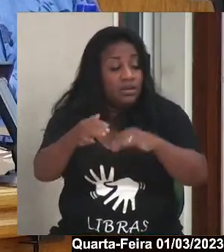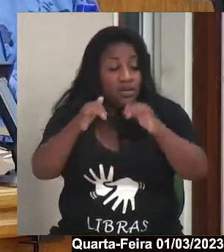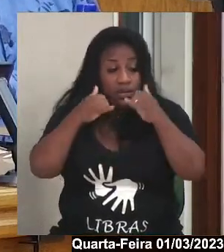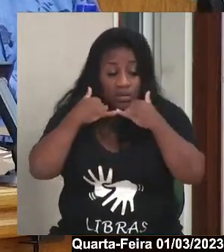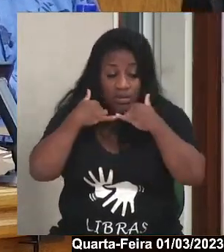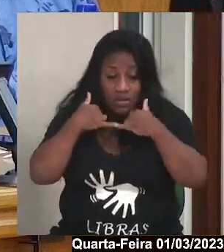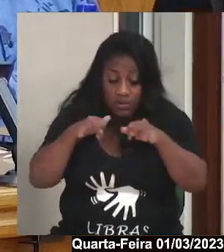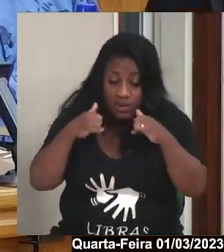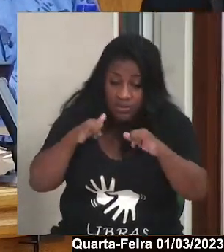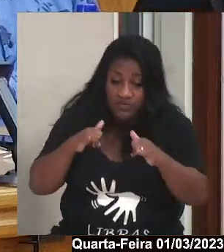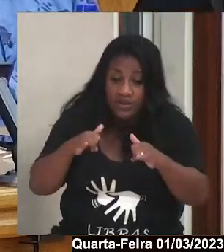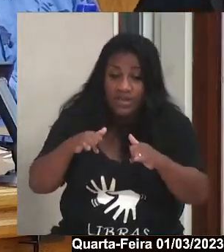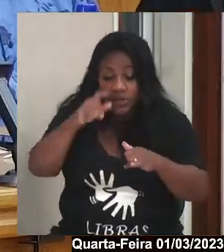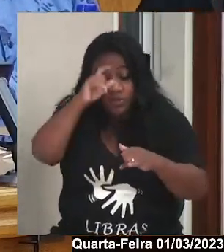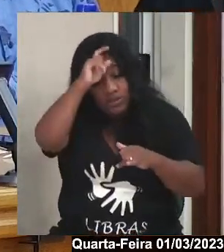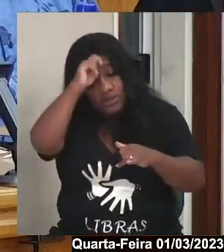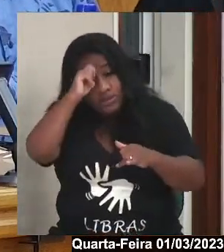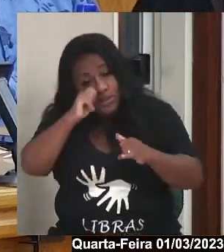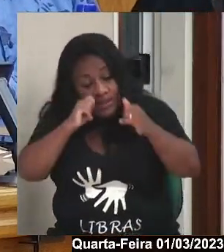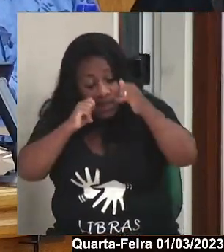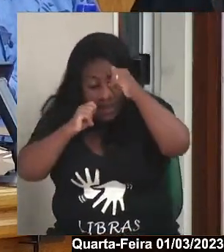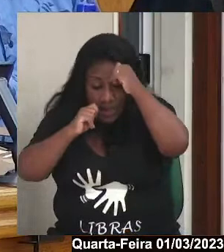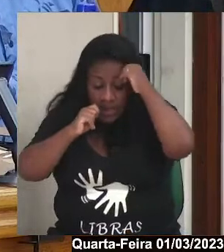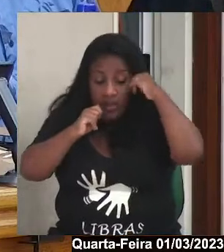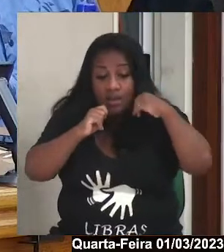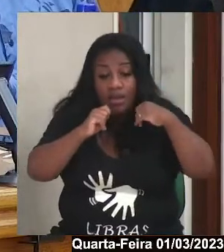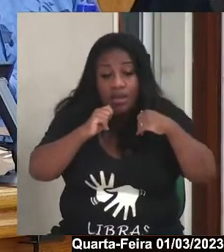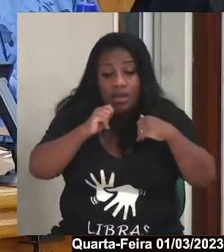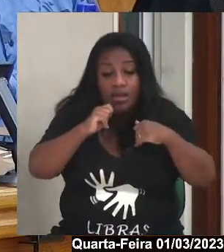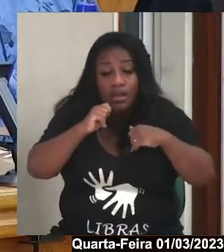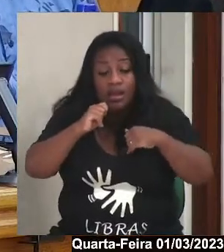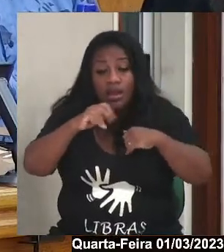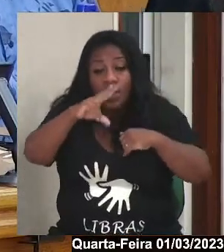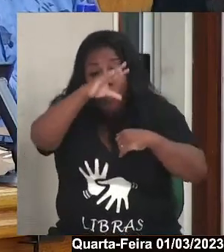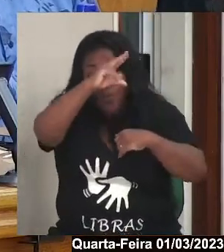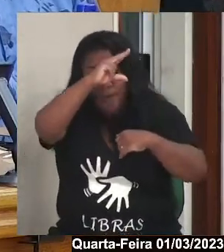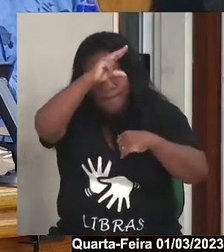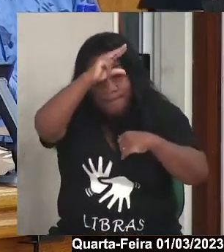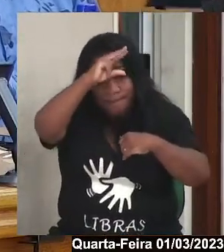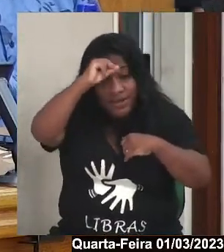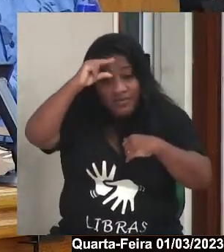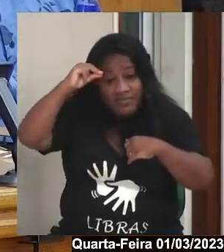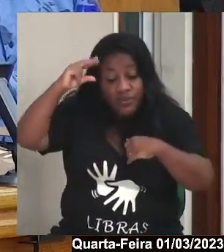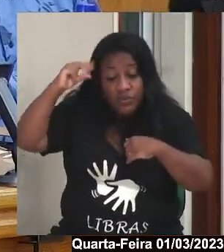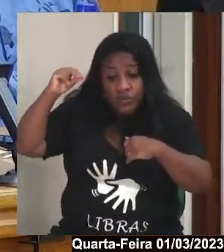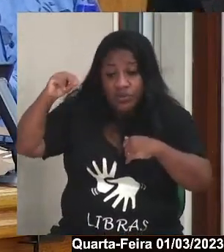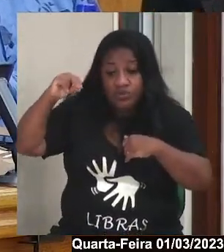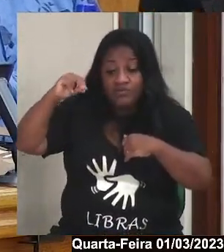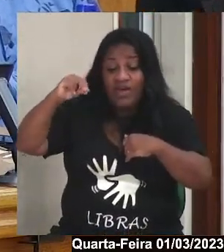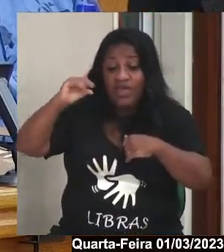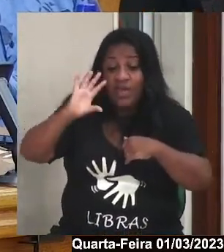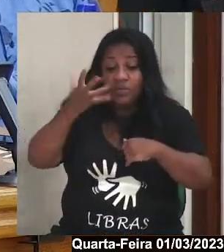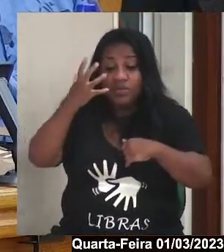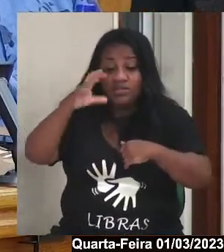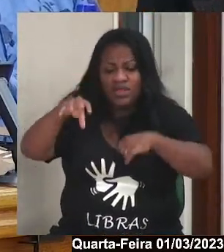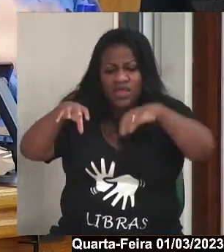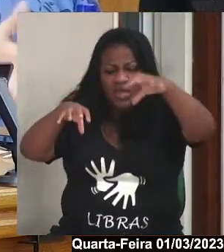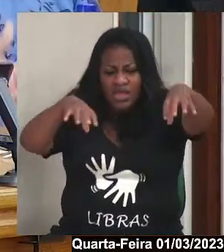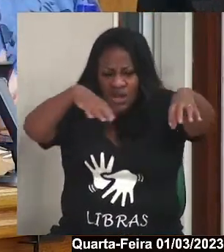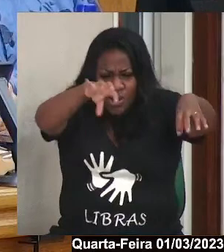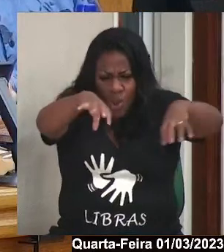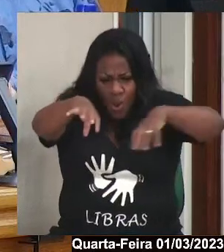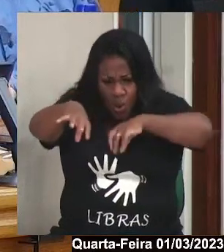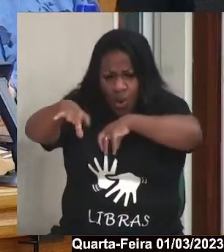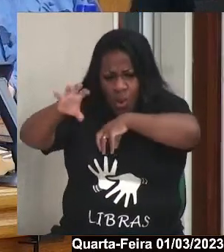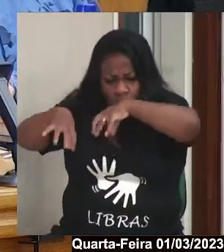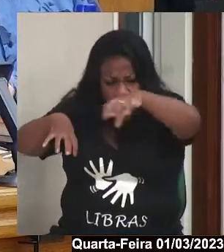essa fala, quem falou por último foi o vereador Dedé, de prefeitura e você. São plenárias que vão acontecer em todos